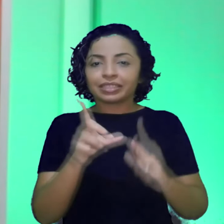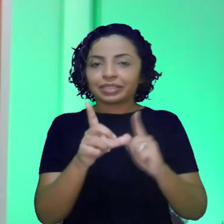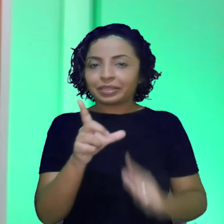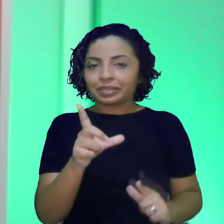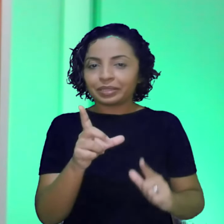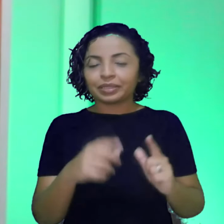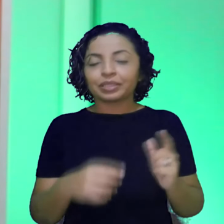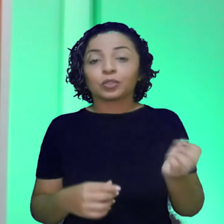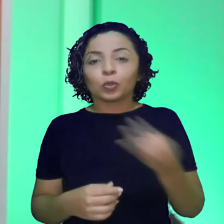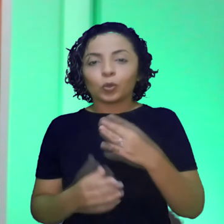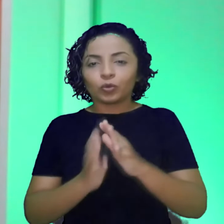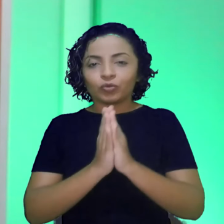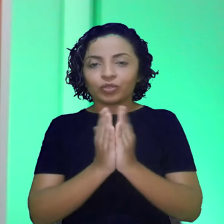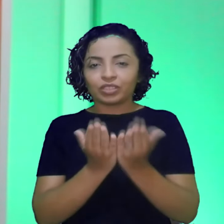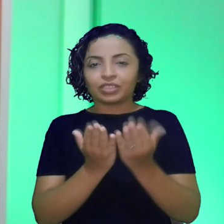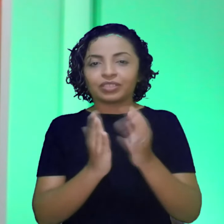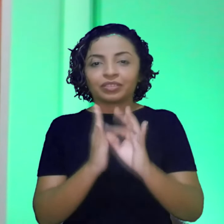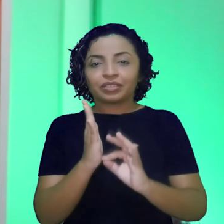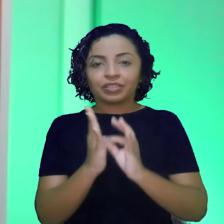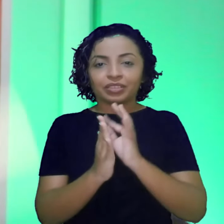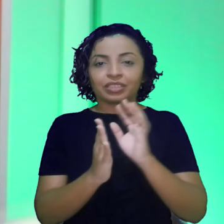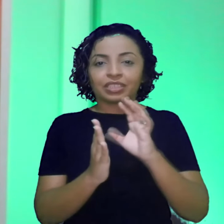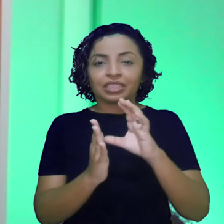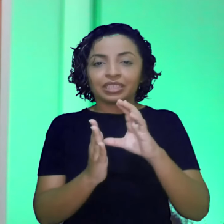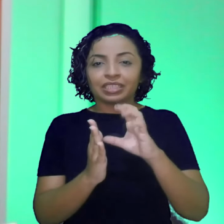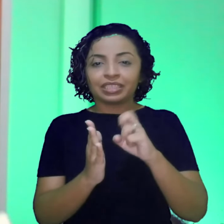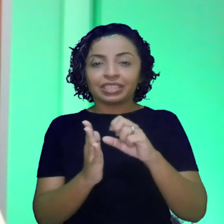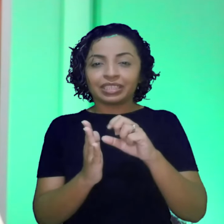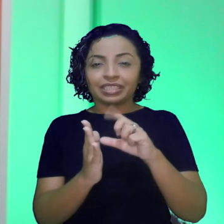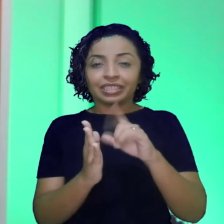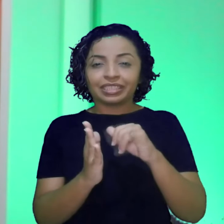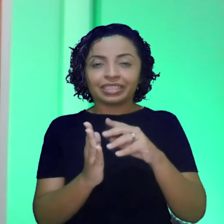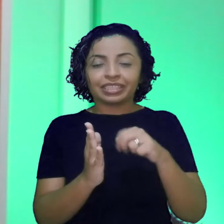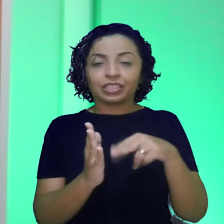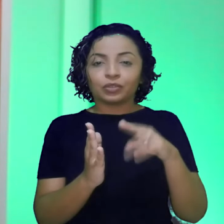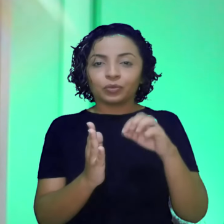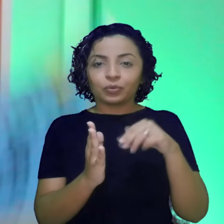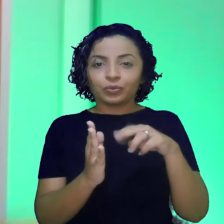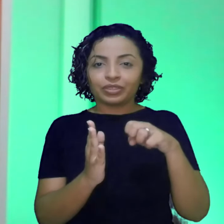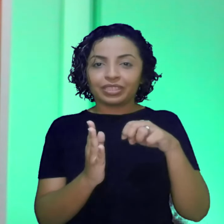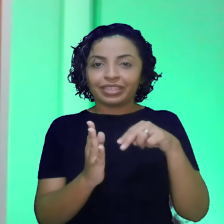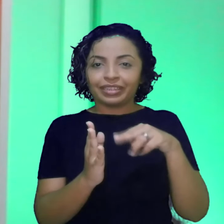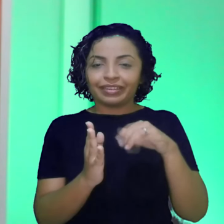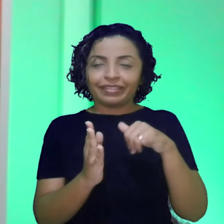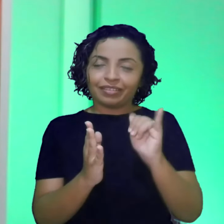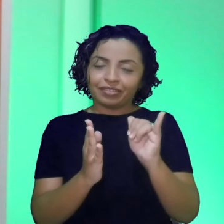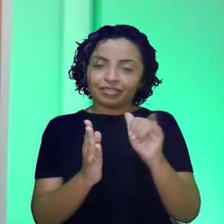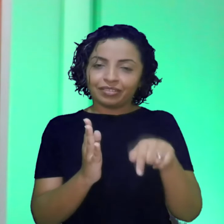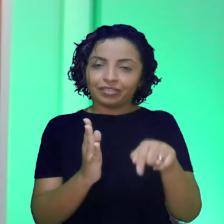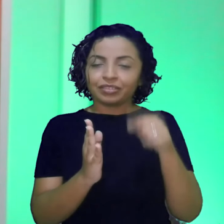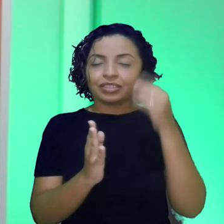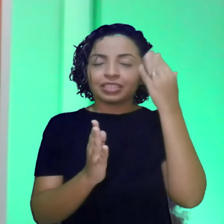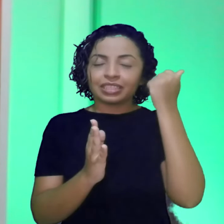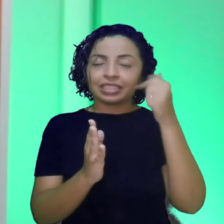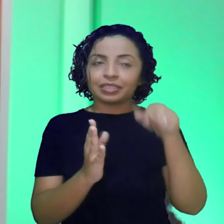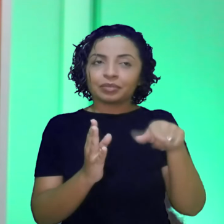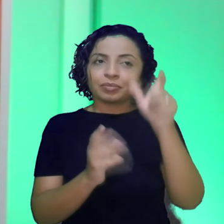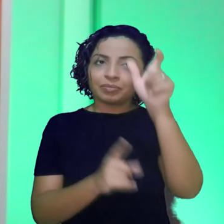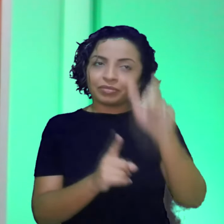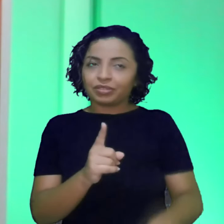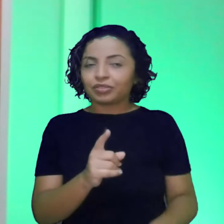livro da escritora Sally Rooney, que facilmente você encontra várias entrevistas sobre ela aí, sobre